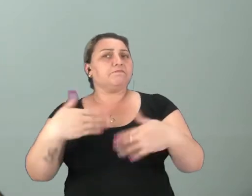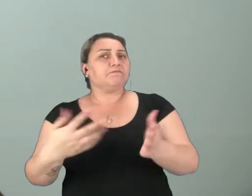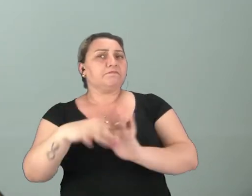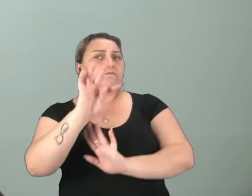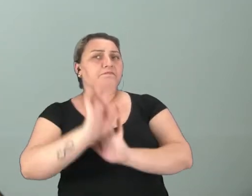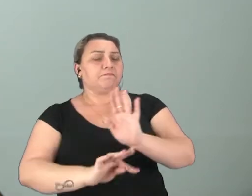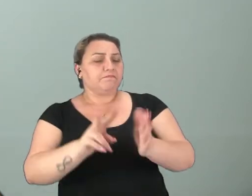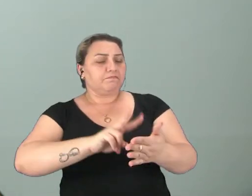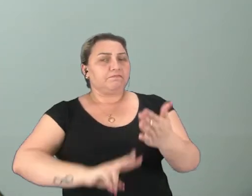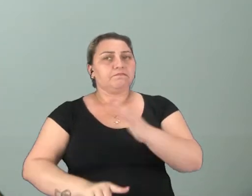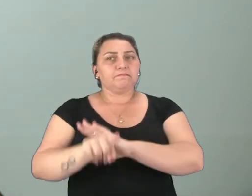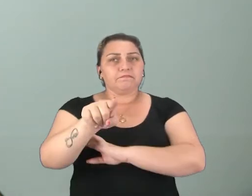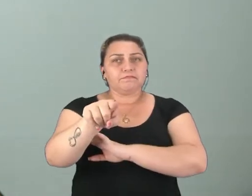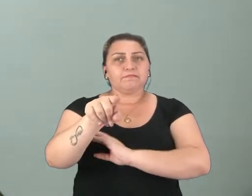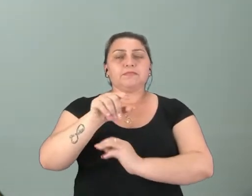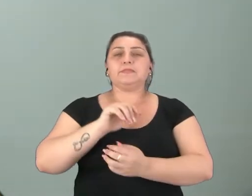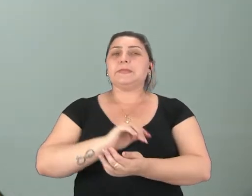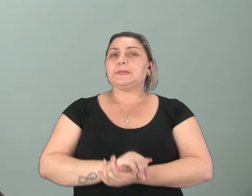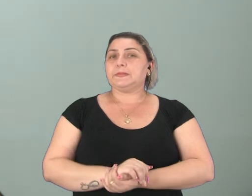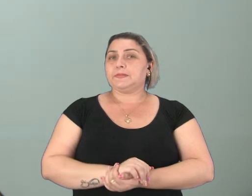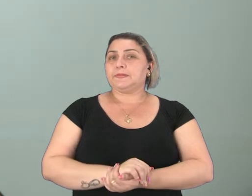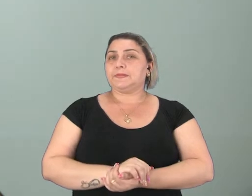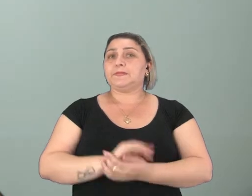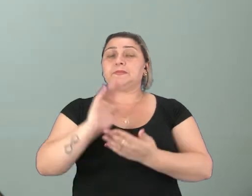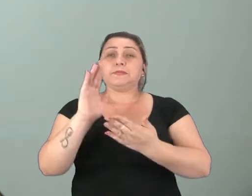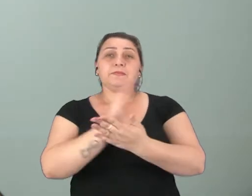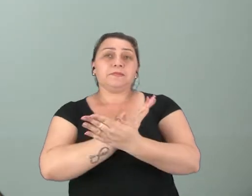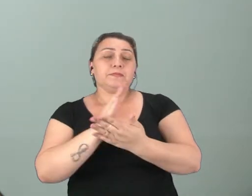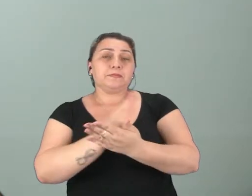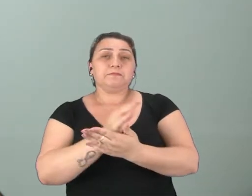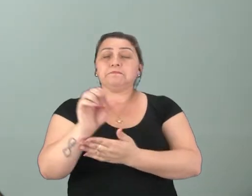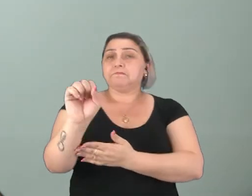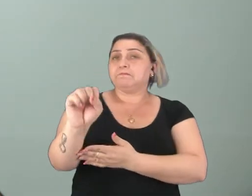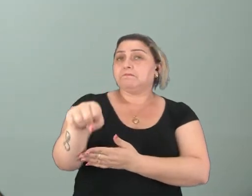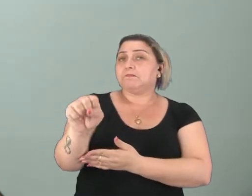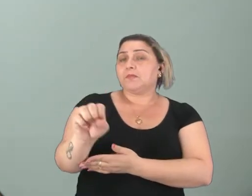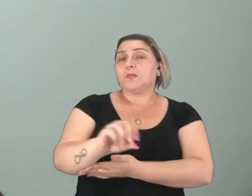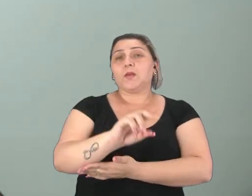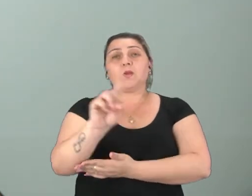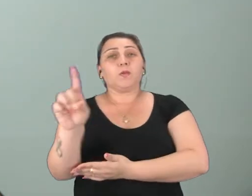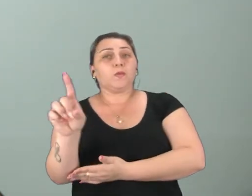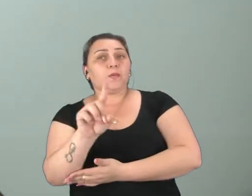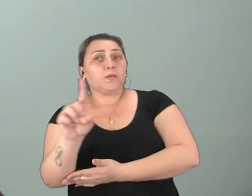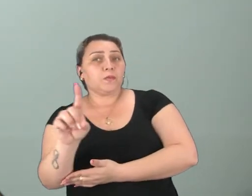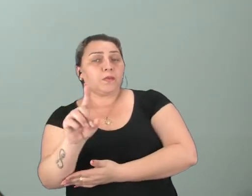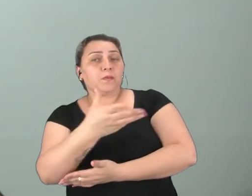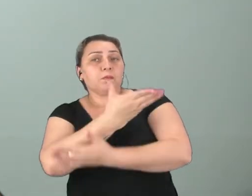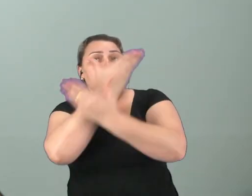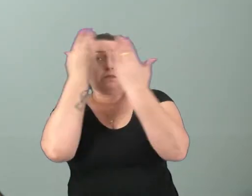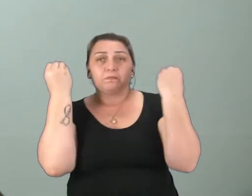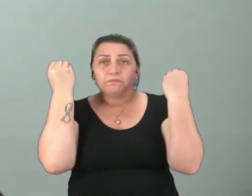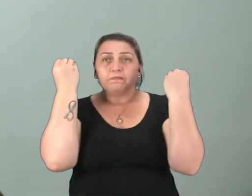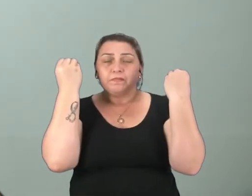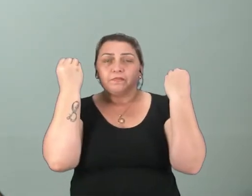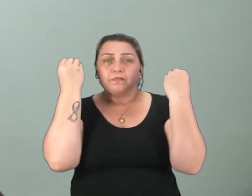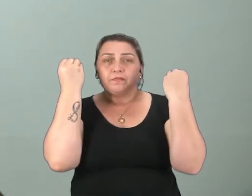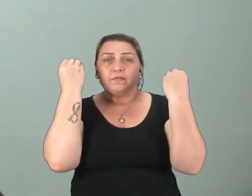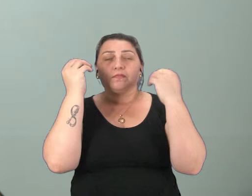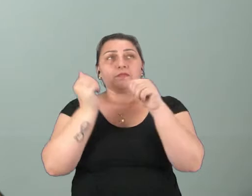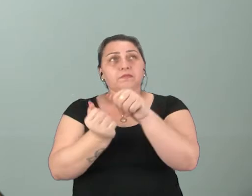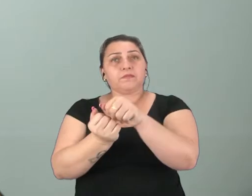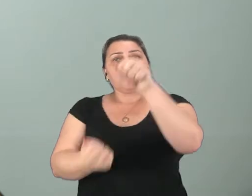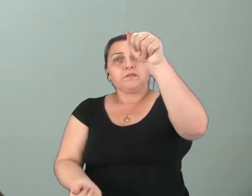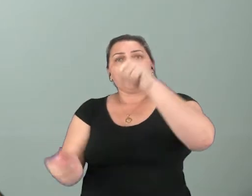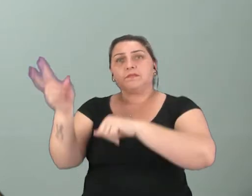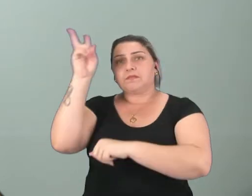do texto que eu li para vocês? Alguns talvez sim, outros talvez tenham esquecido. Então, vamos ao